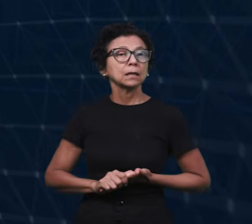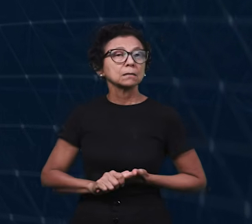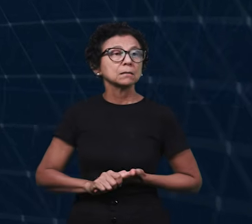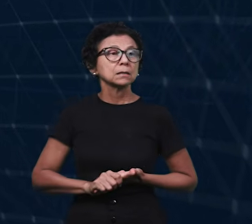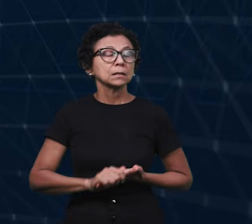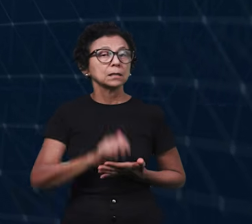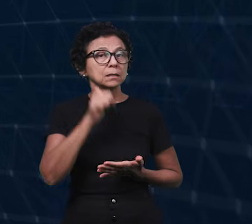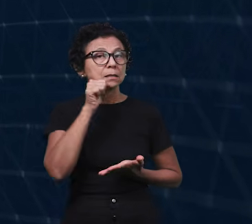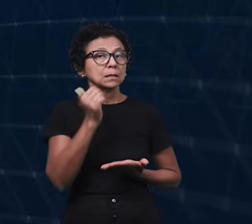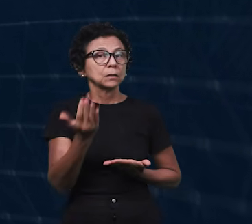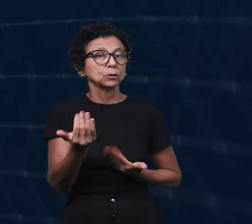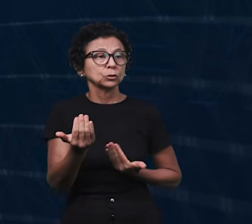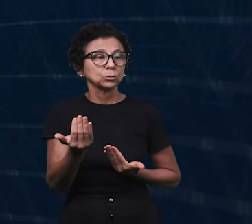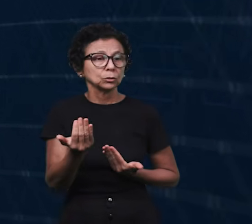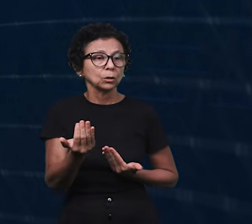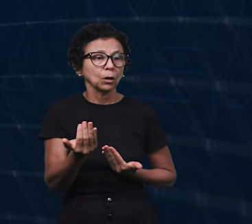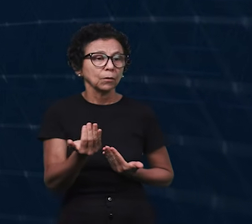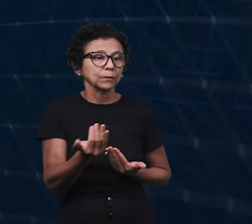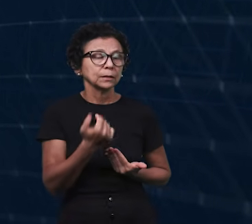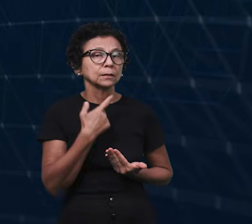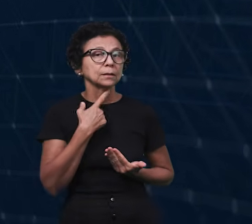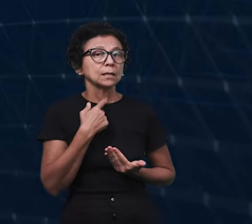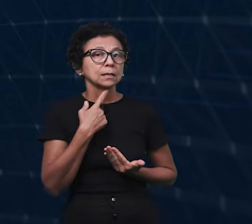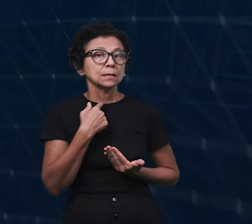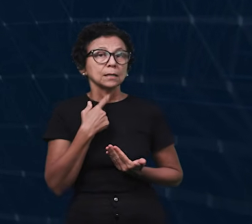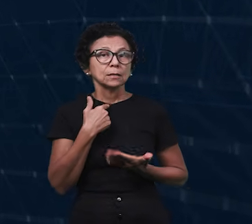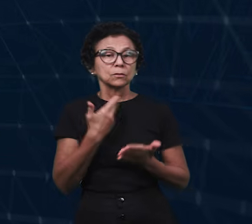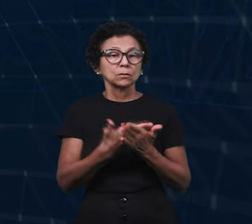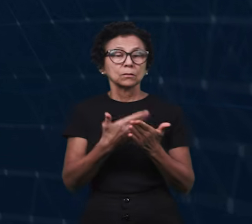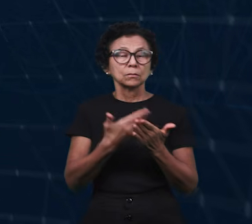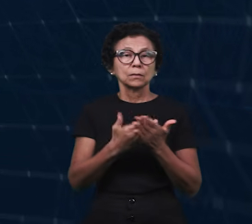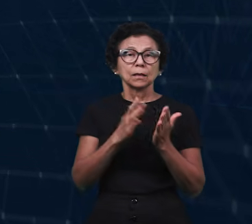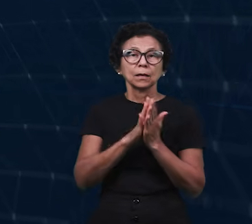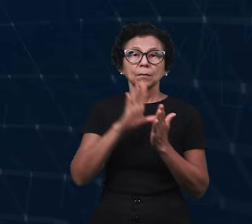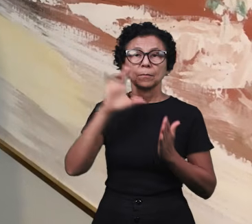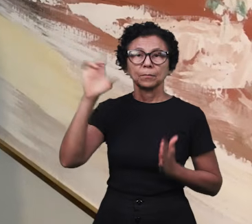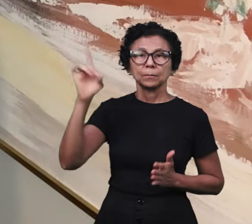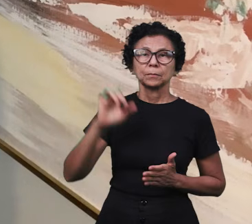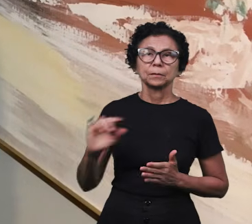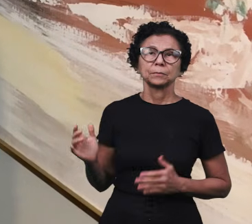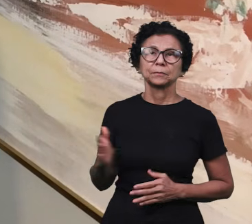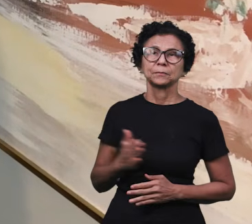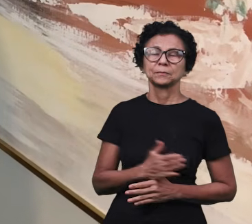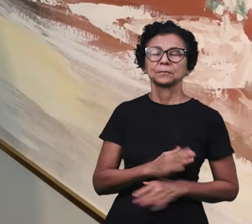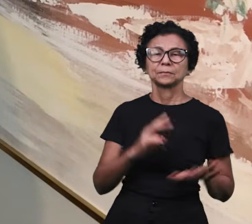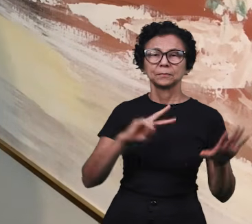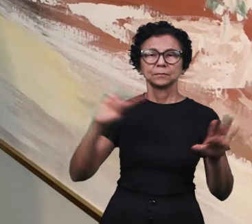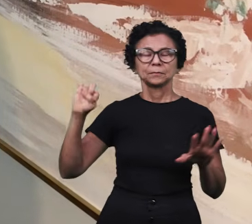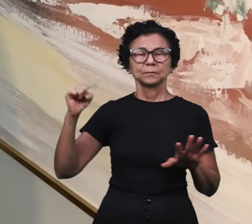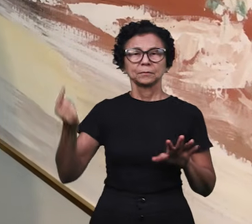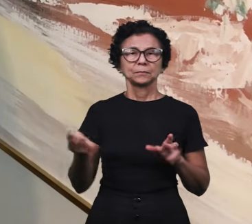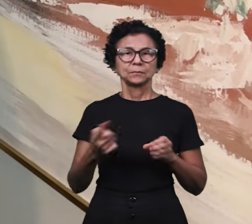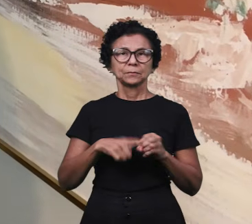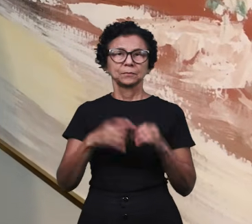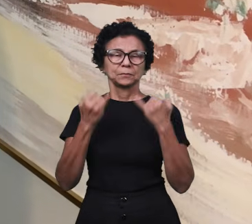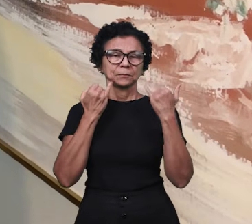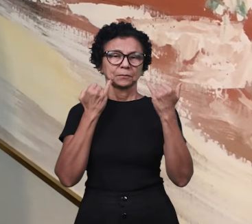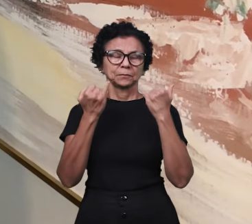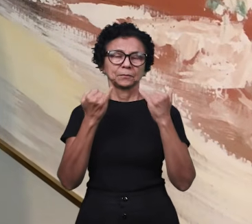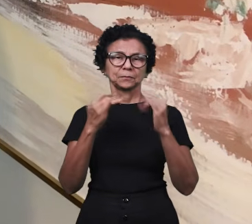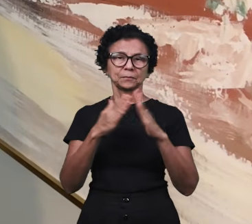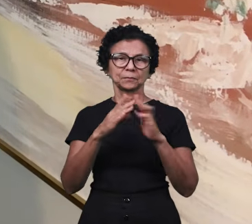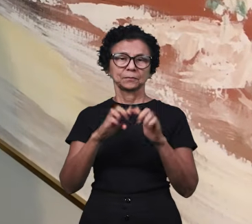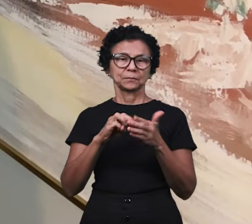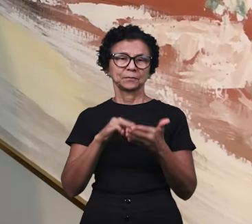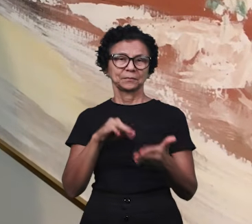do Senhor com um desejo de começar a estudar a Bíblia. Glórias a Deus! Voltaremos na próxima semana com